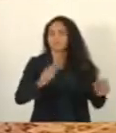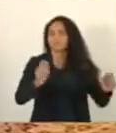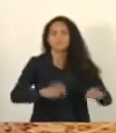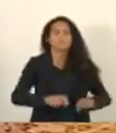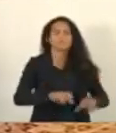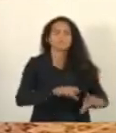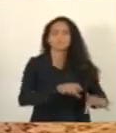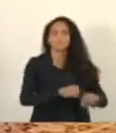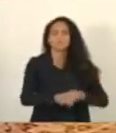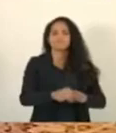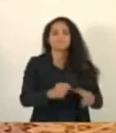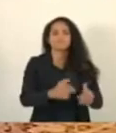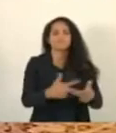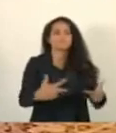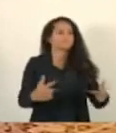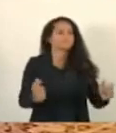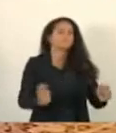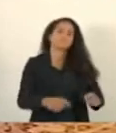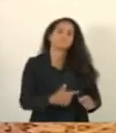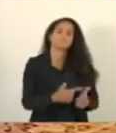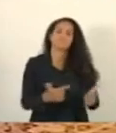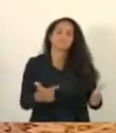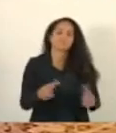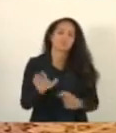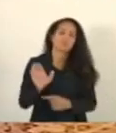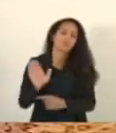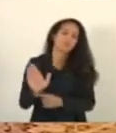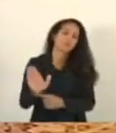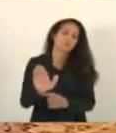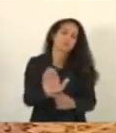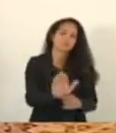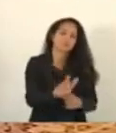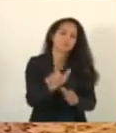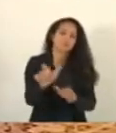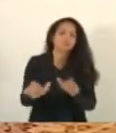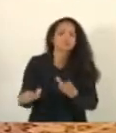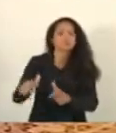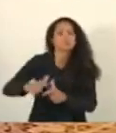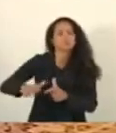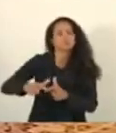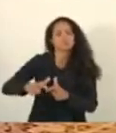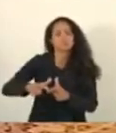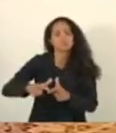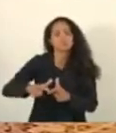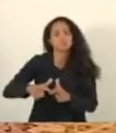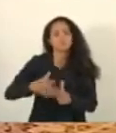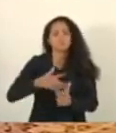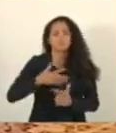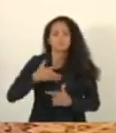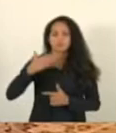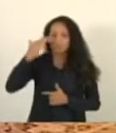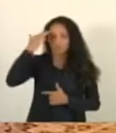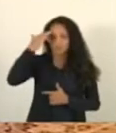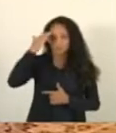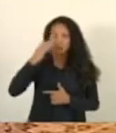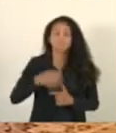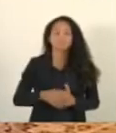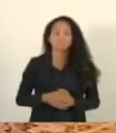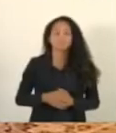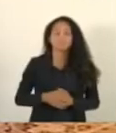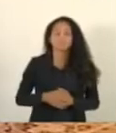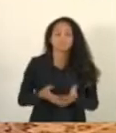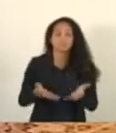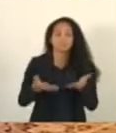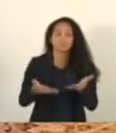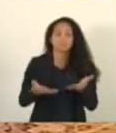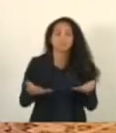capacitados a atender pessoas com problemas de saúde mental. Então, eu gostaria de deixar